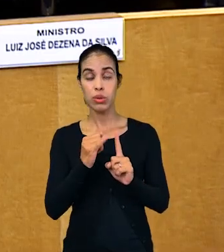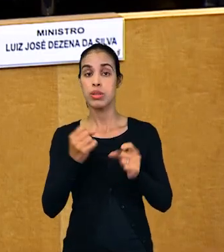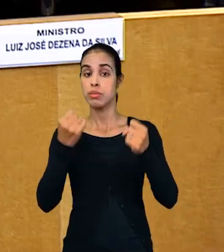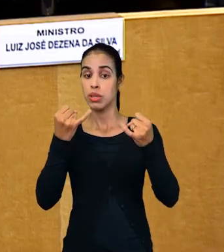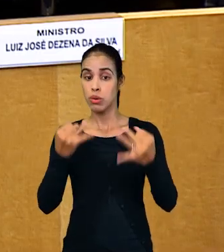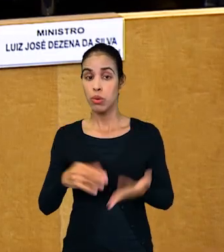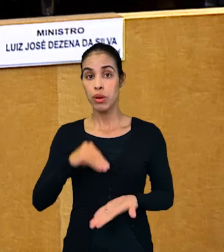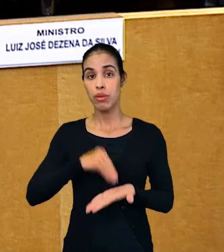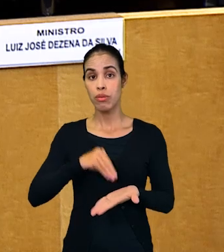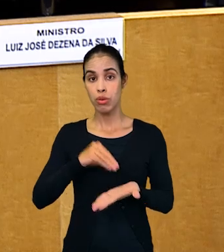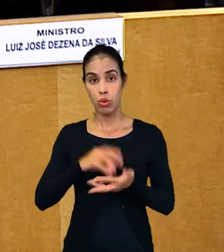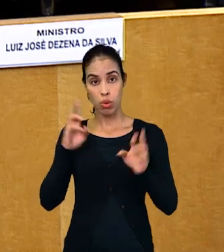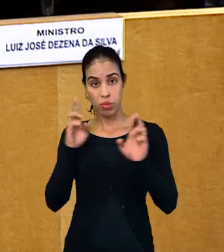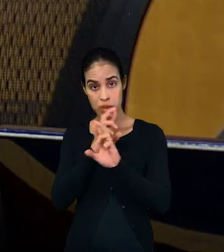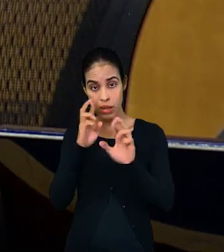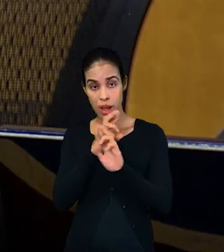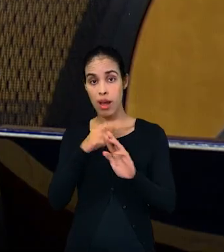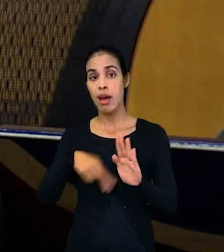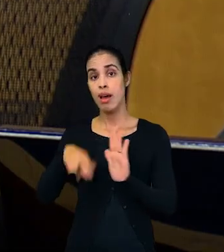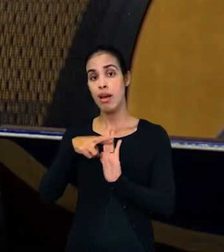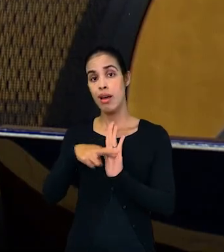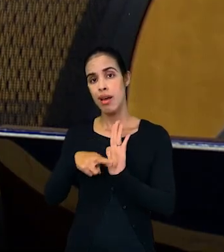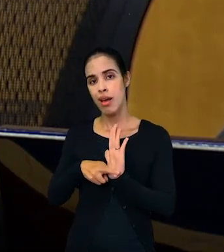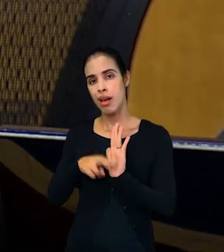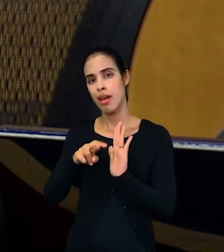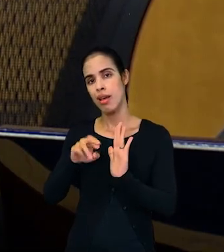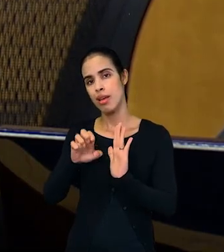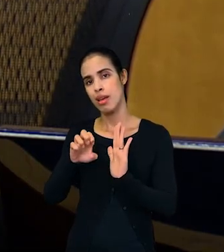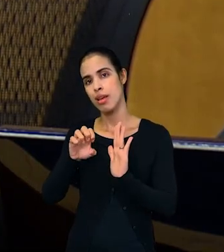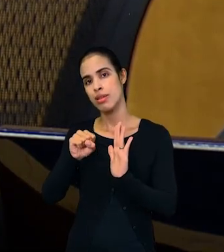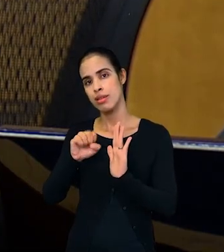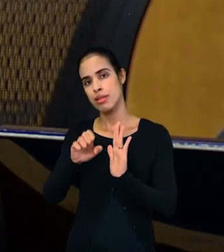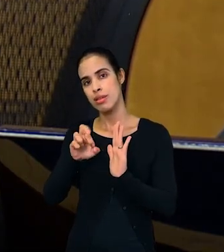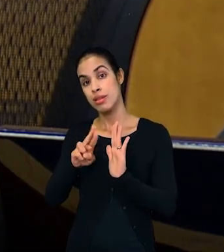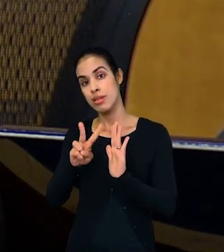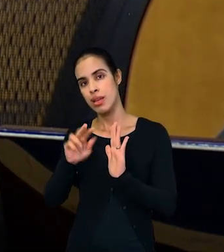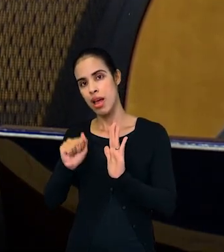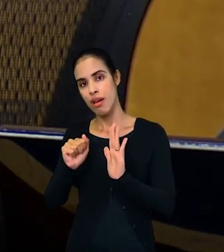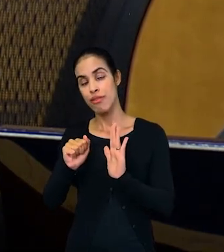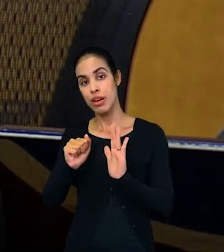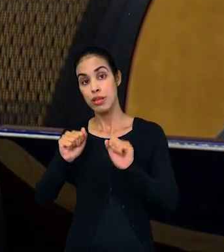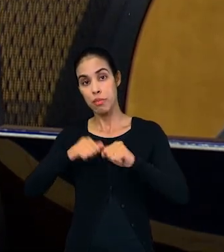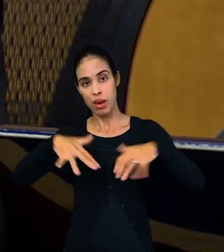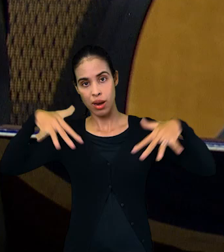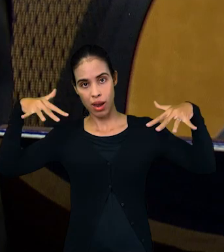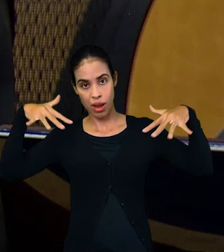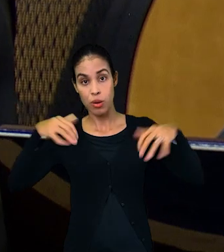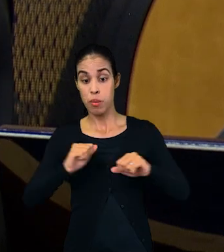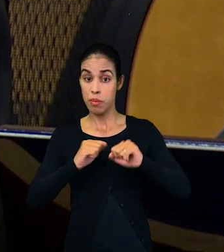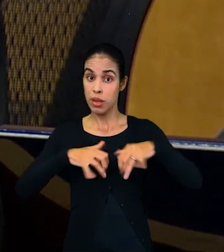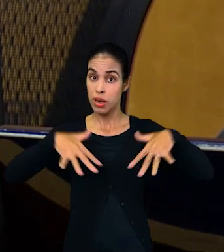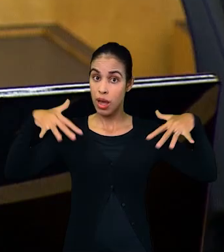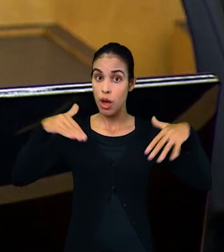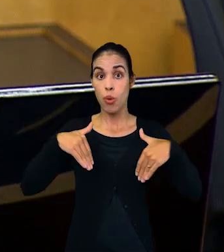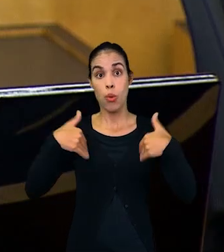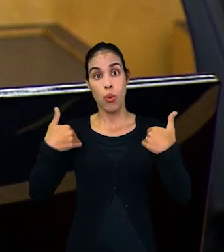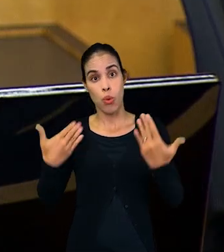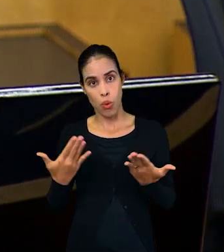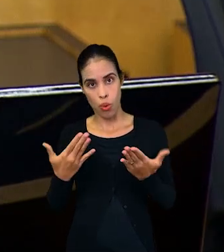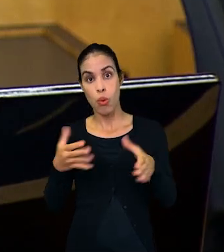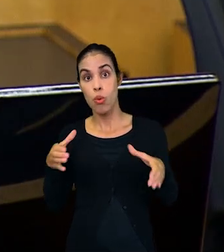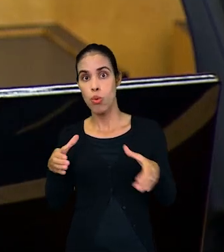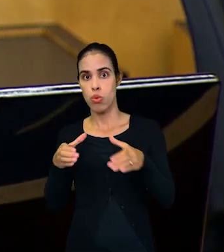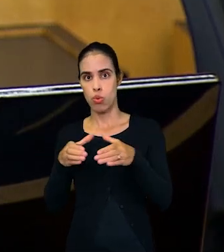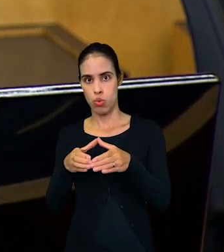não observância da chamada cláusula de reserva de plenário. Ela determina que apenas o plenário ou